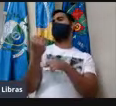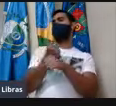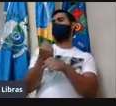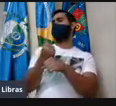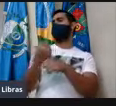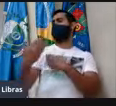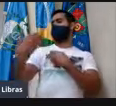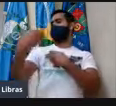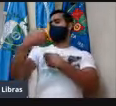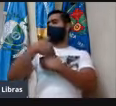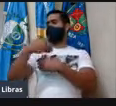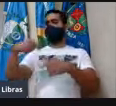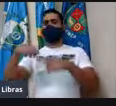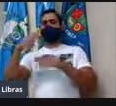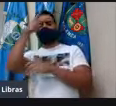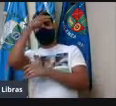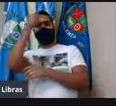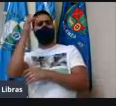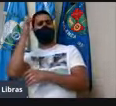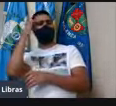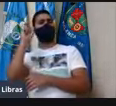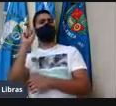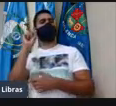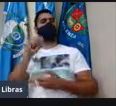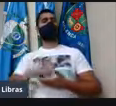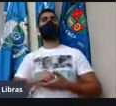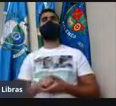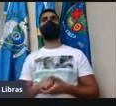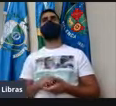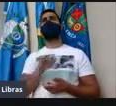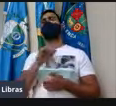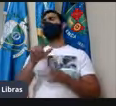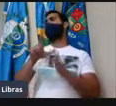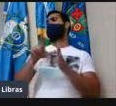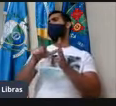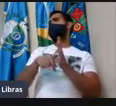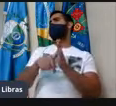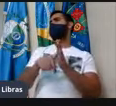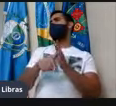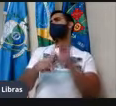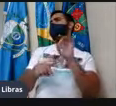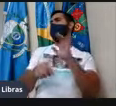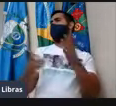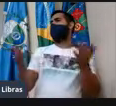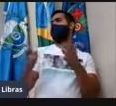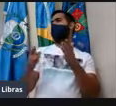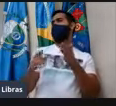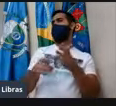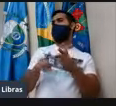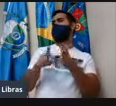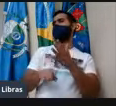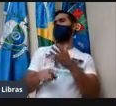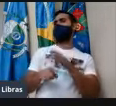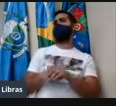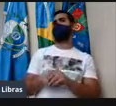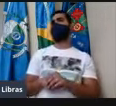entrou para cá, eu acho que não, se ele veio atrasar, foi agora no final. Isso que eu queria que o